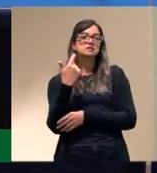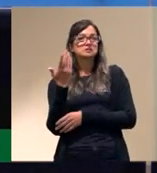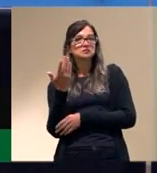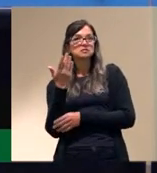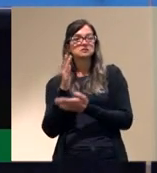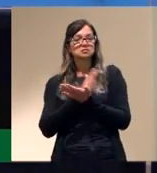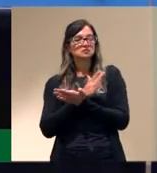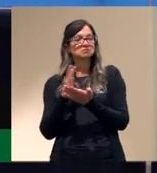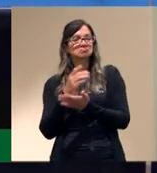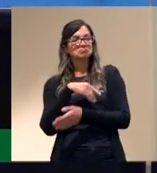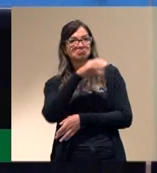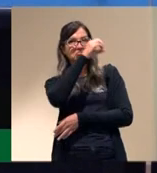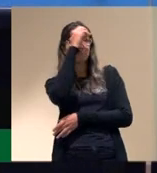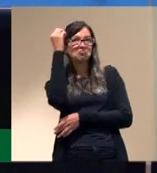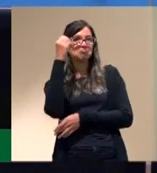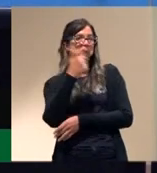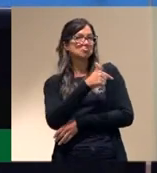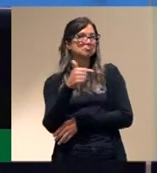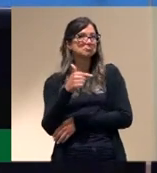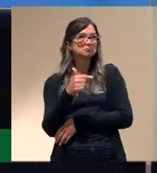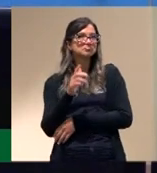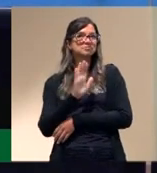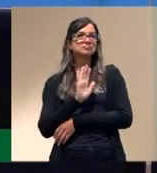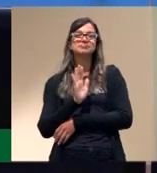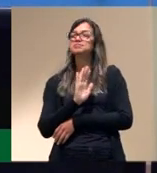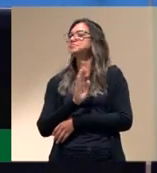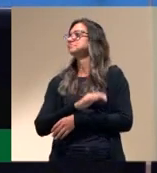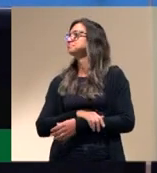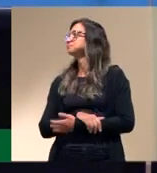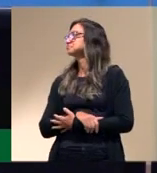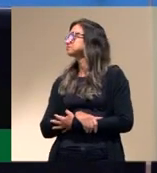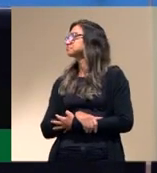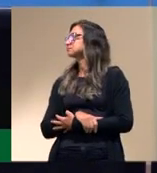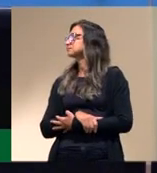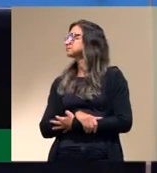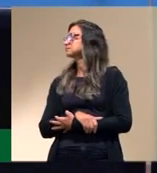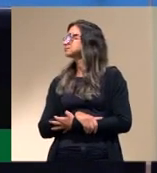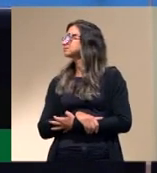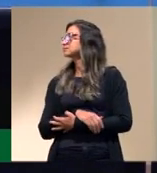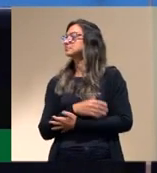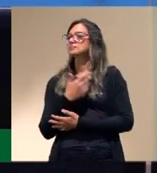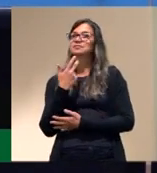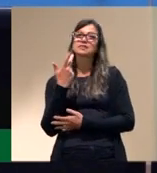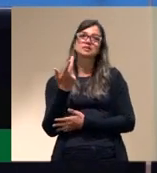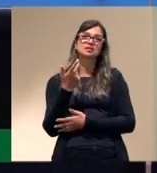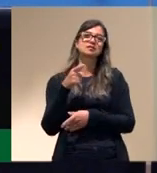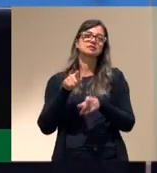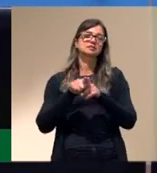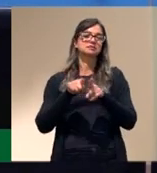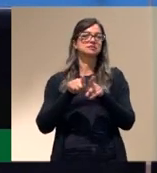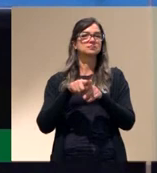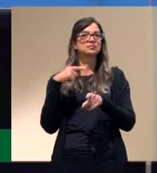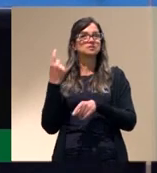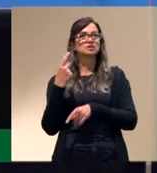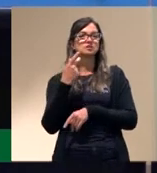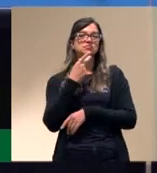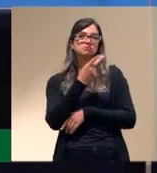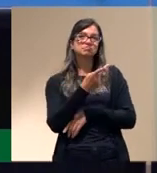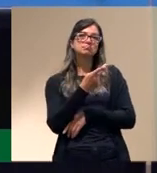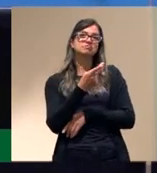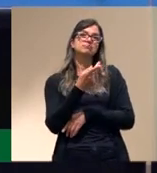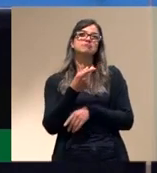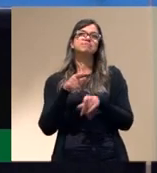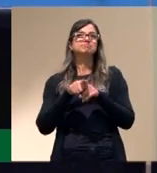etários, né? E isso é uma coisa que a gente fala, lembra que eu brinquei com o pedagoguês? A gente fala que não é criança neutra e